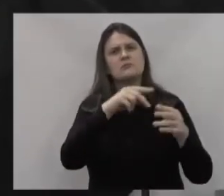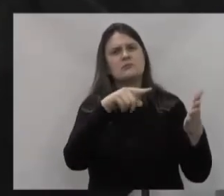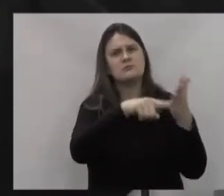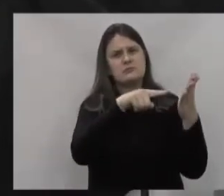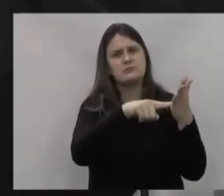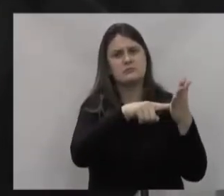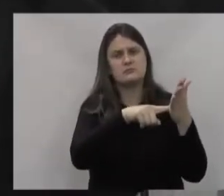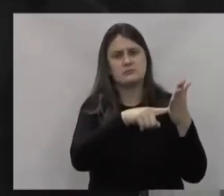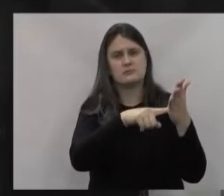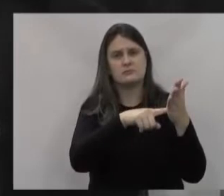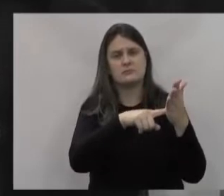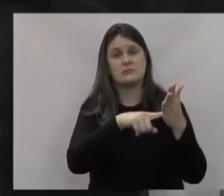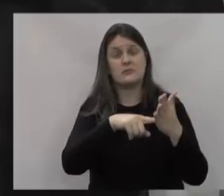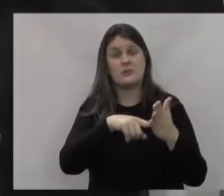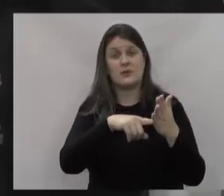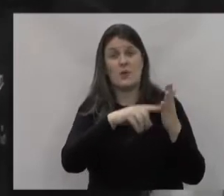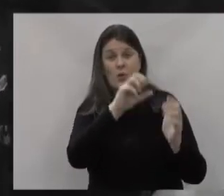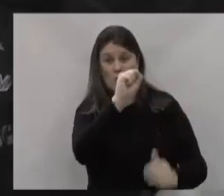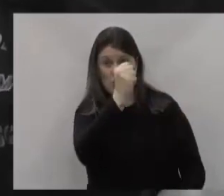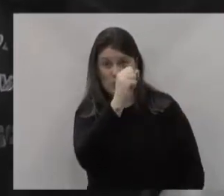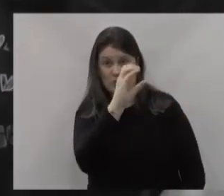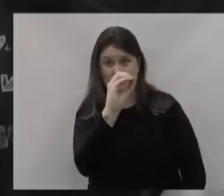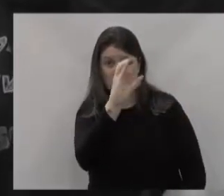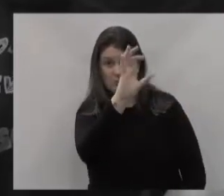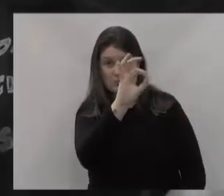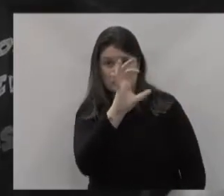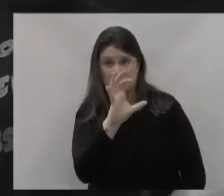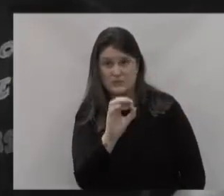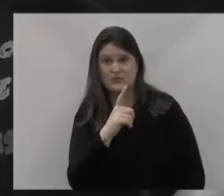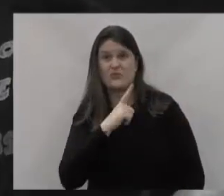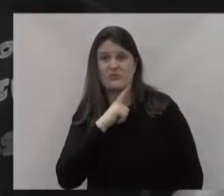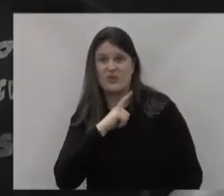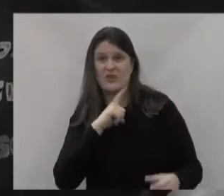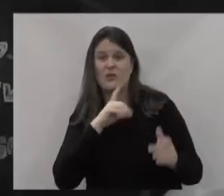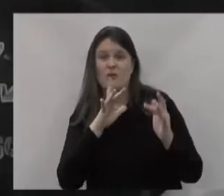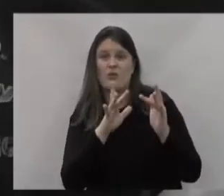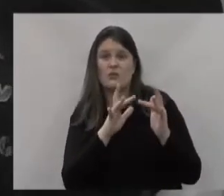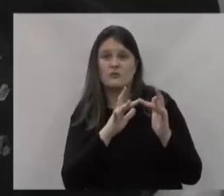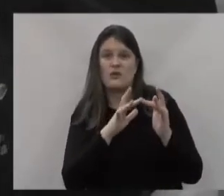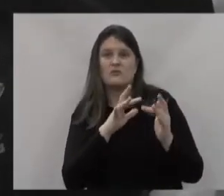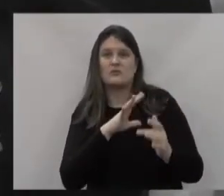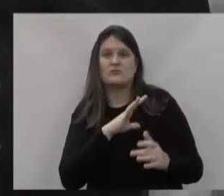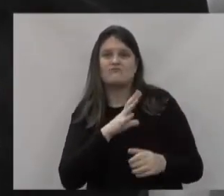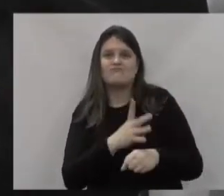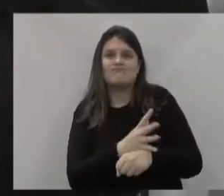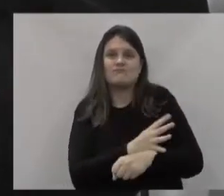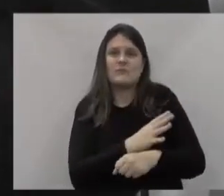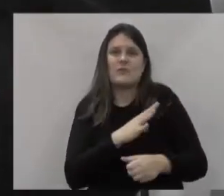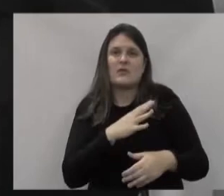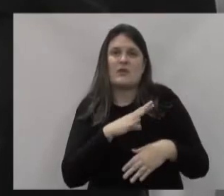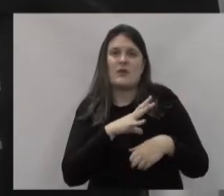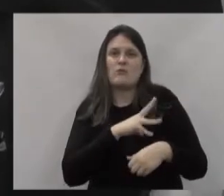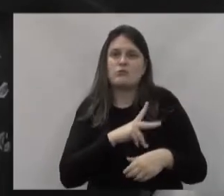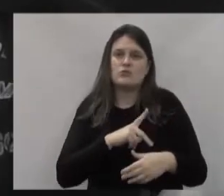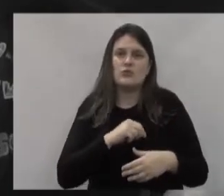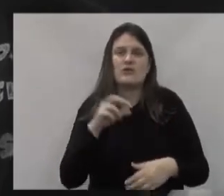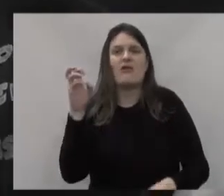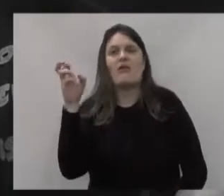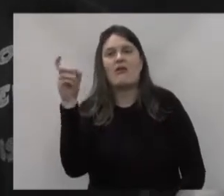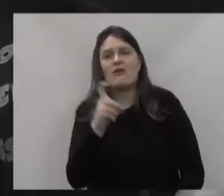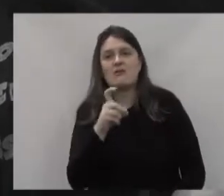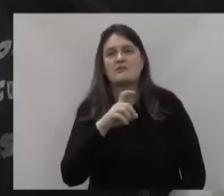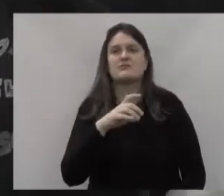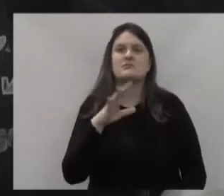denunciar. Dessas, 80% tem algum vínculo afetivo com o agressor. O que isso quer dizer?